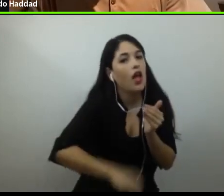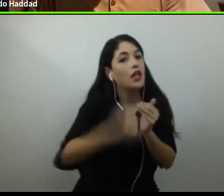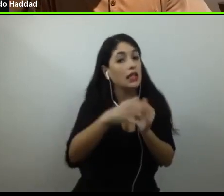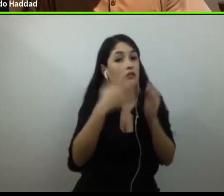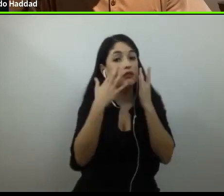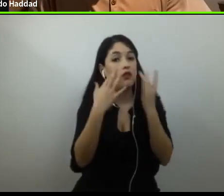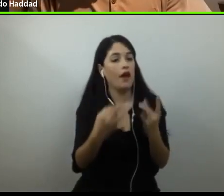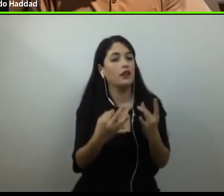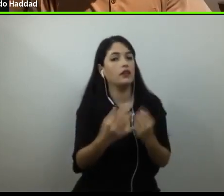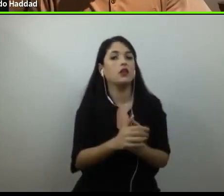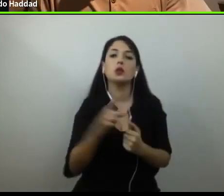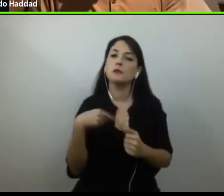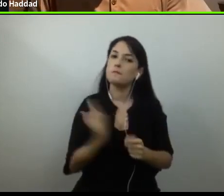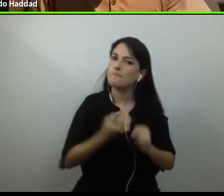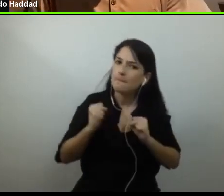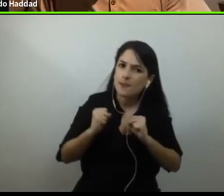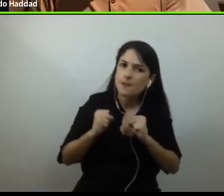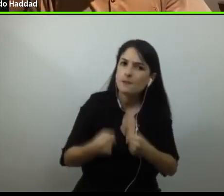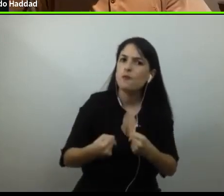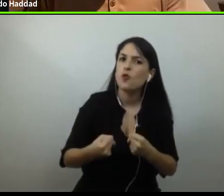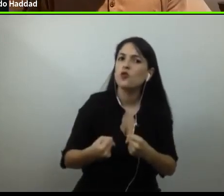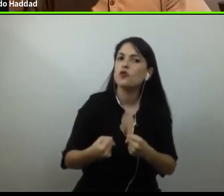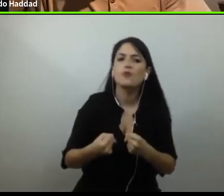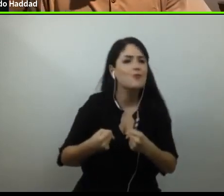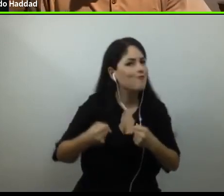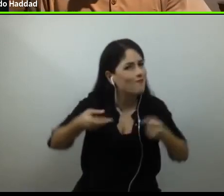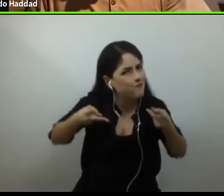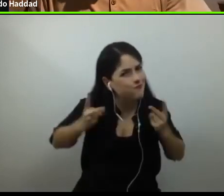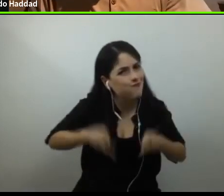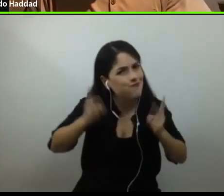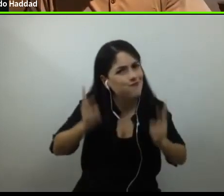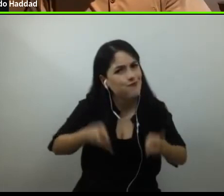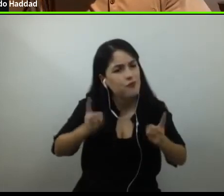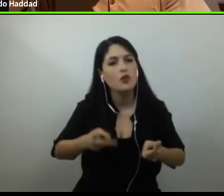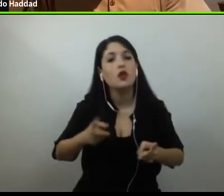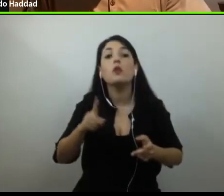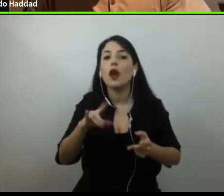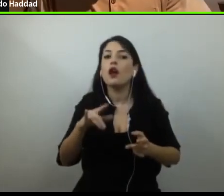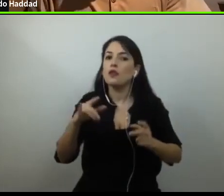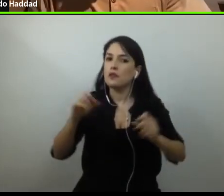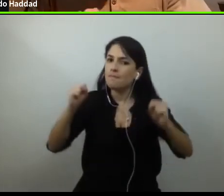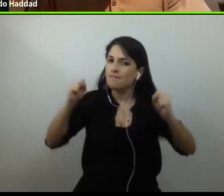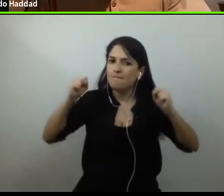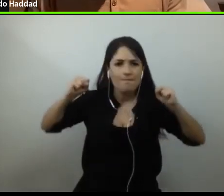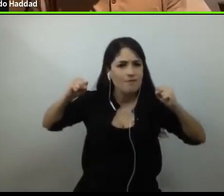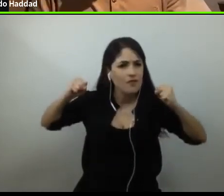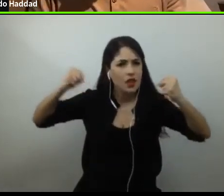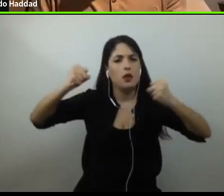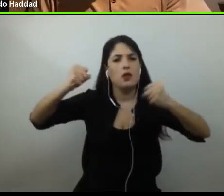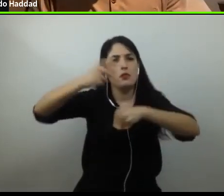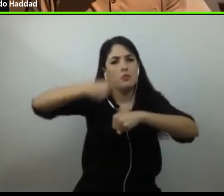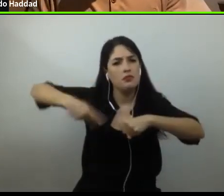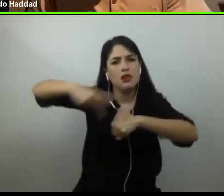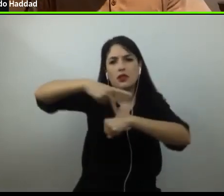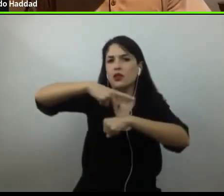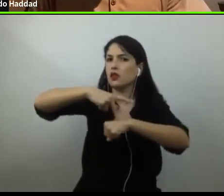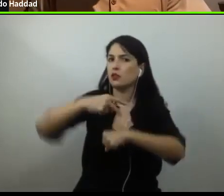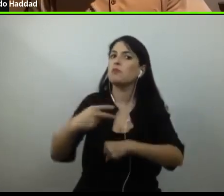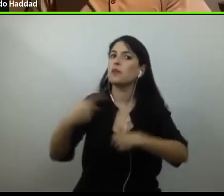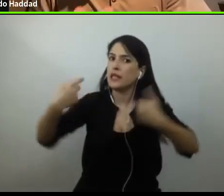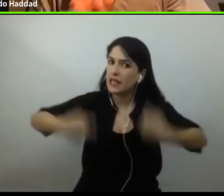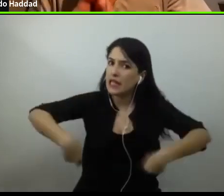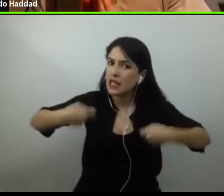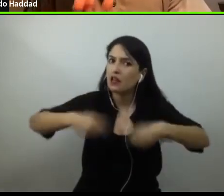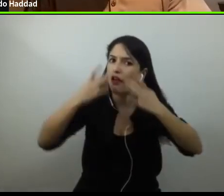medir esforços do que nós vamos fazer pelo nosso país. Não podemos medir, porque o Felipe colocou com muita